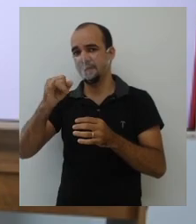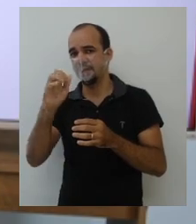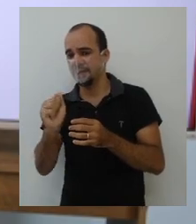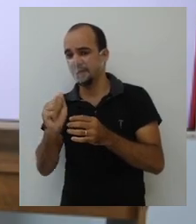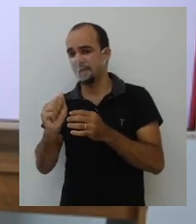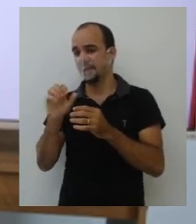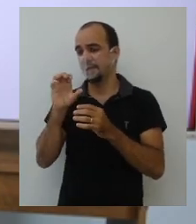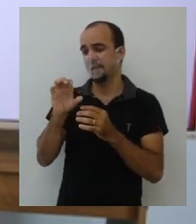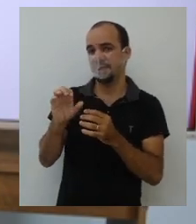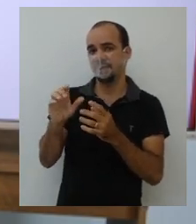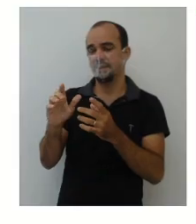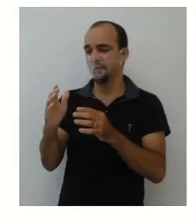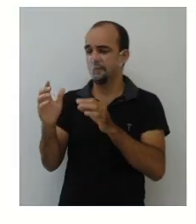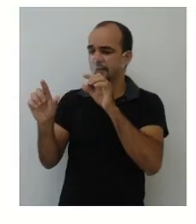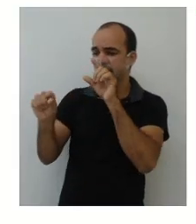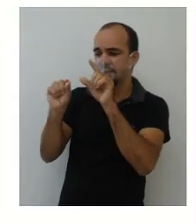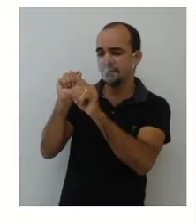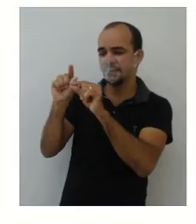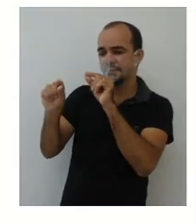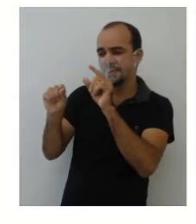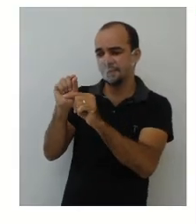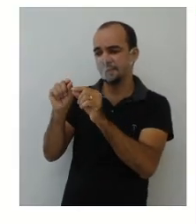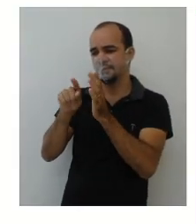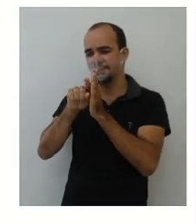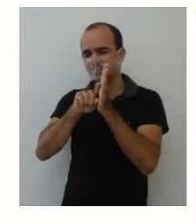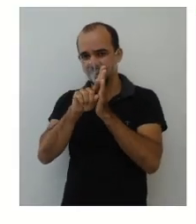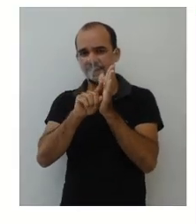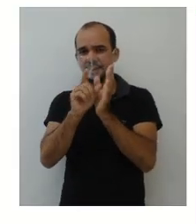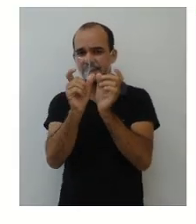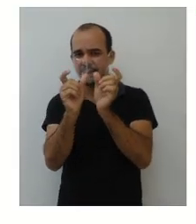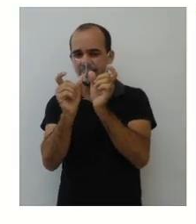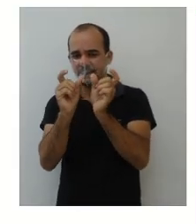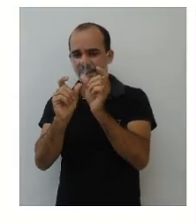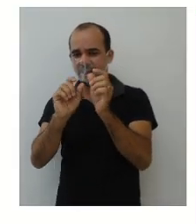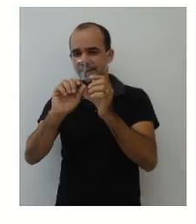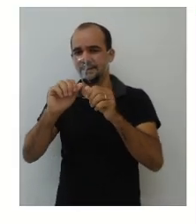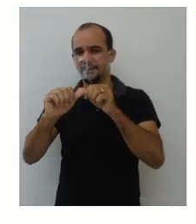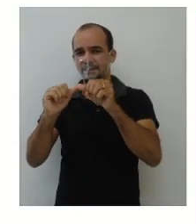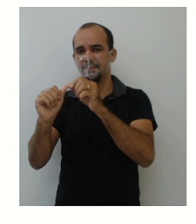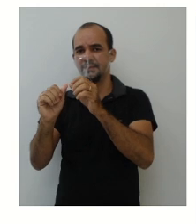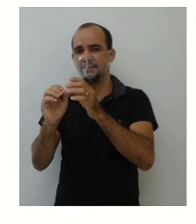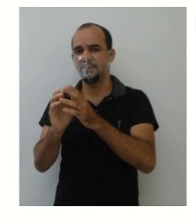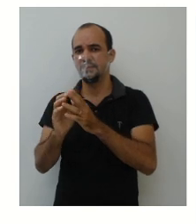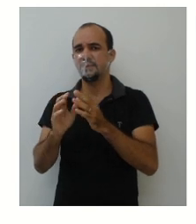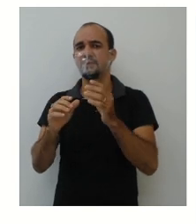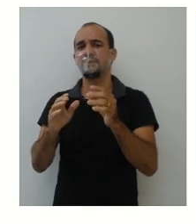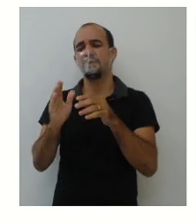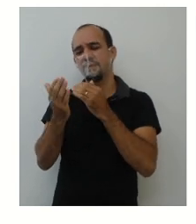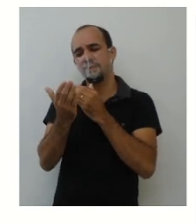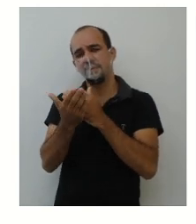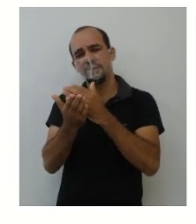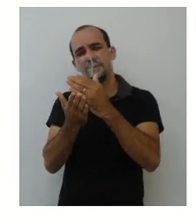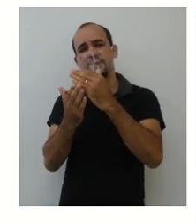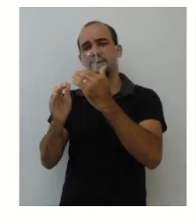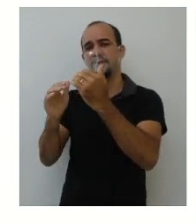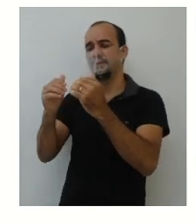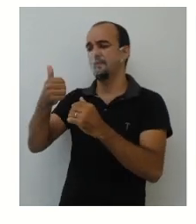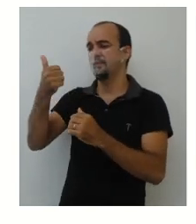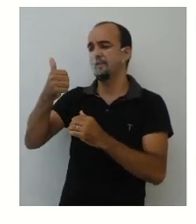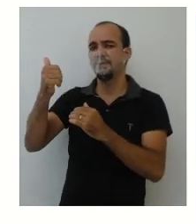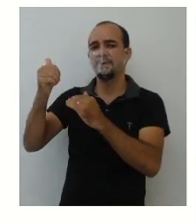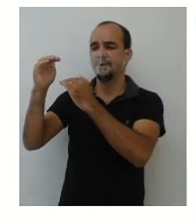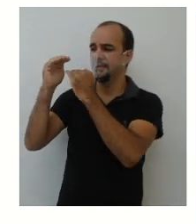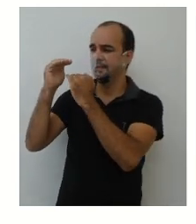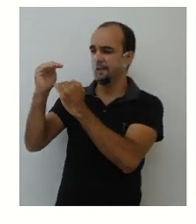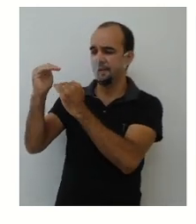é pontual, certo? Vá começando pelos parágrafos, comece pelo parágrafo. Eu vou resumir o primeiro parágrafo, depois eu